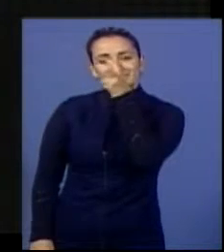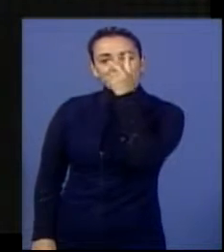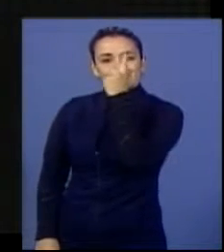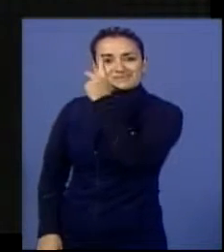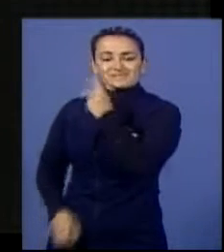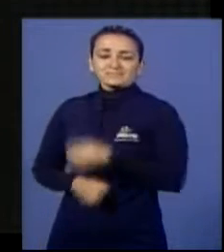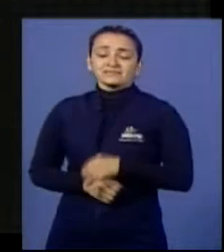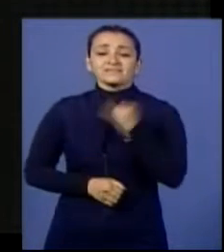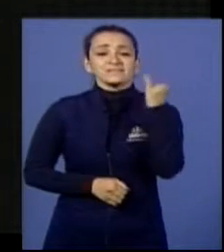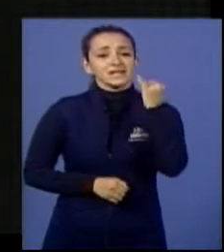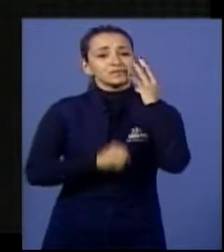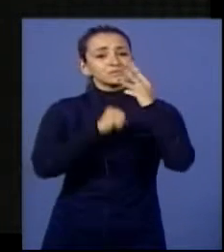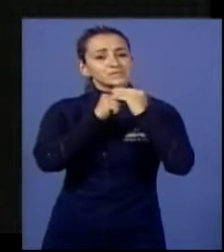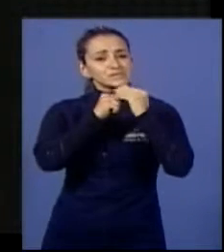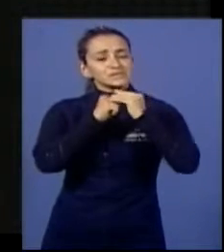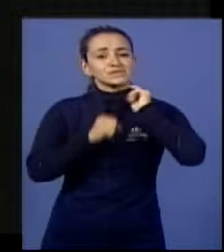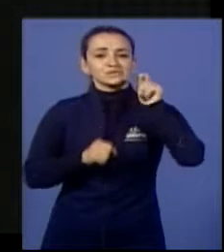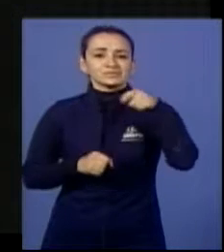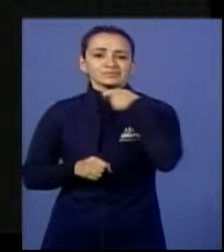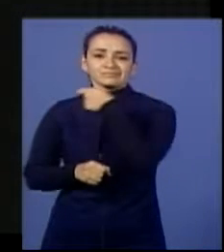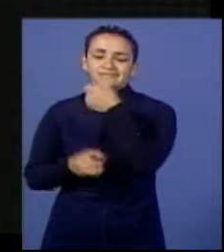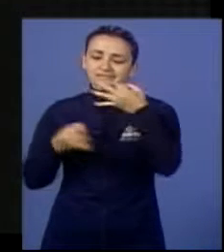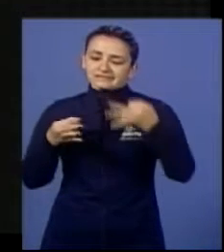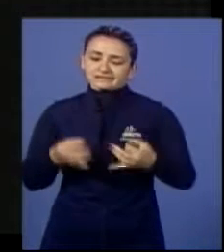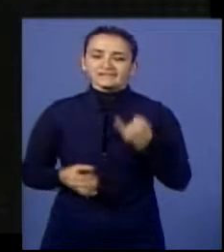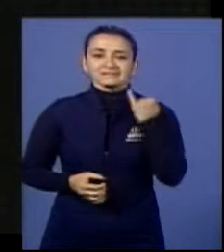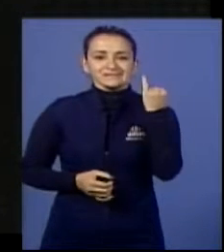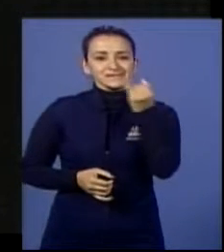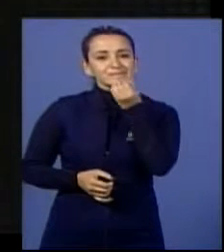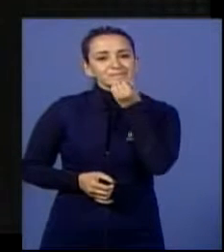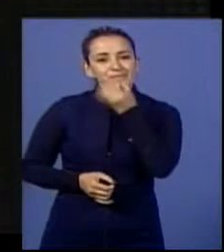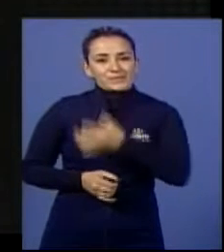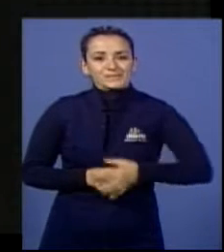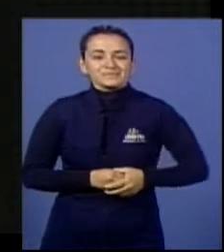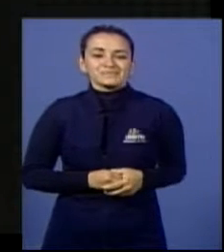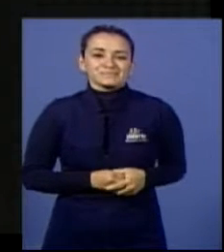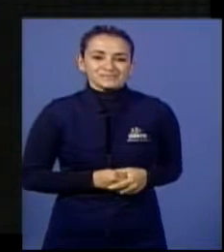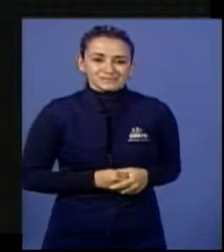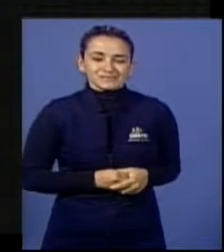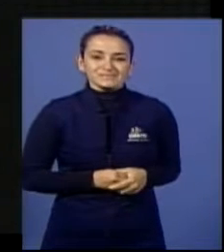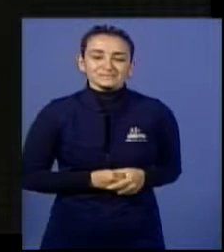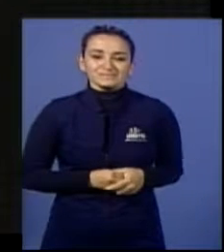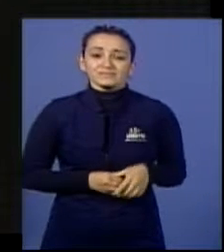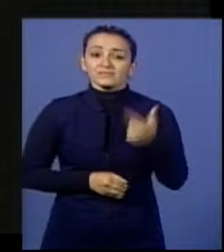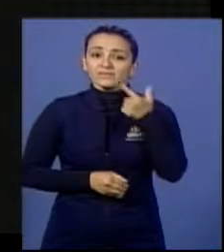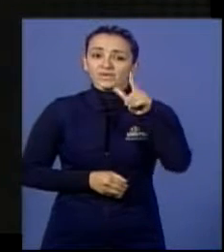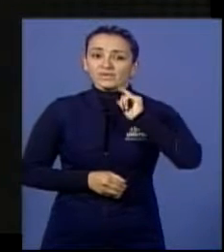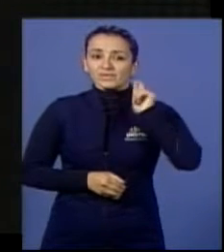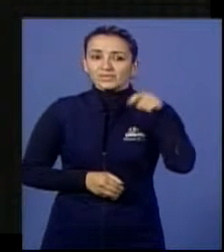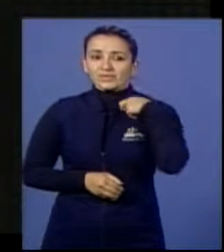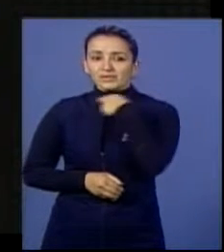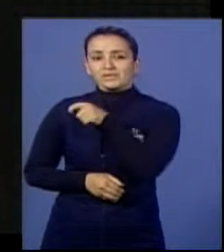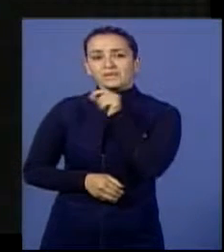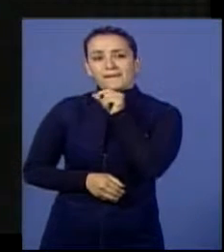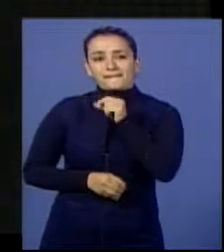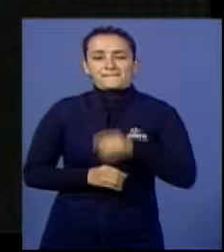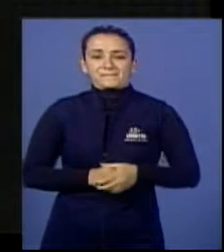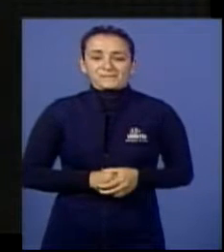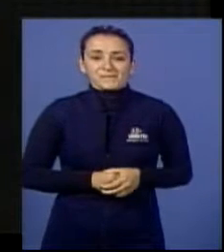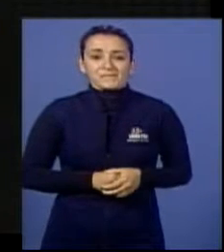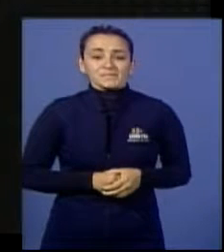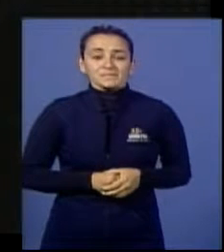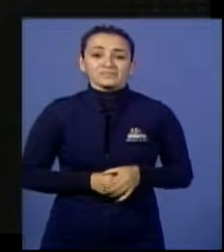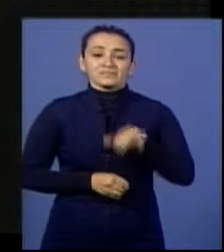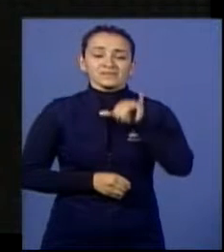Então, é bom ter conhecimento disso? Com certeza, com certeza. Então, o que a gente pode conversar mais sobre isso aí? Nós podemos conversar sobre